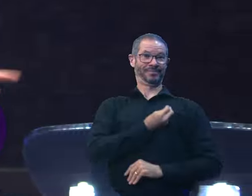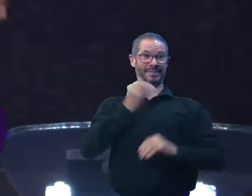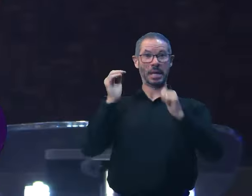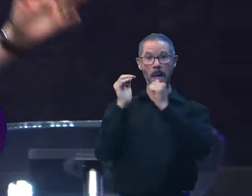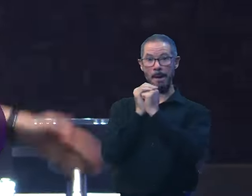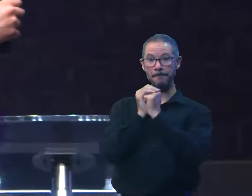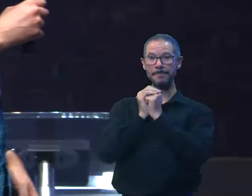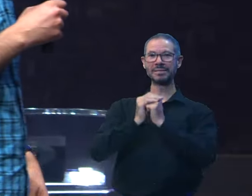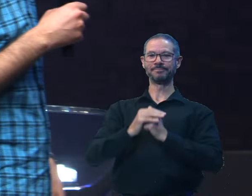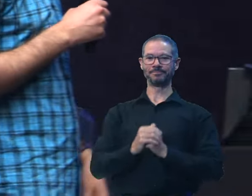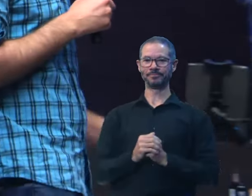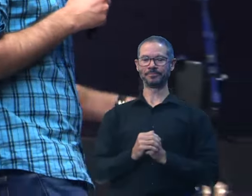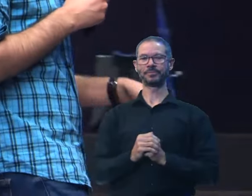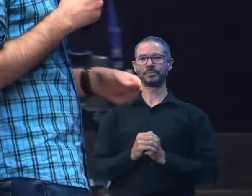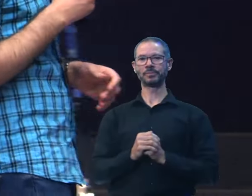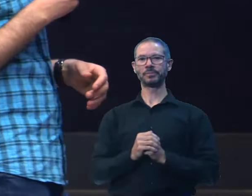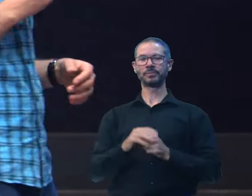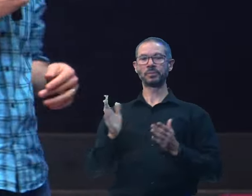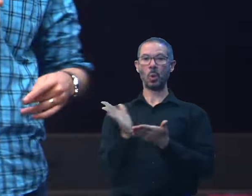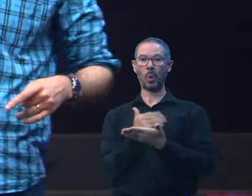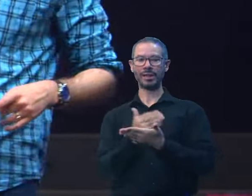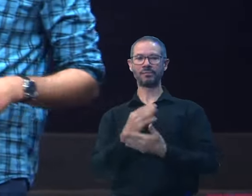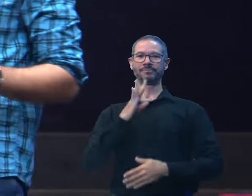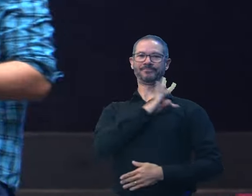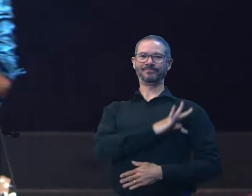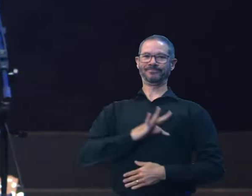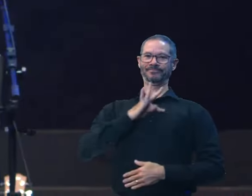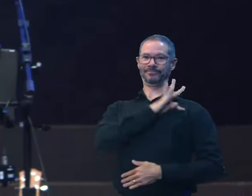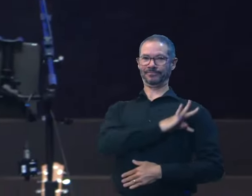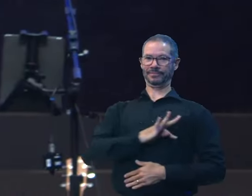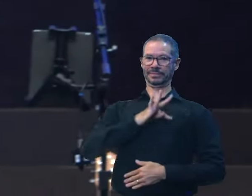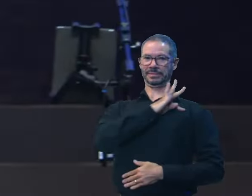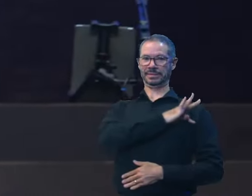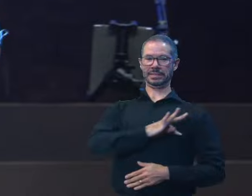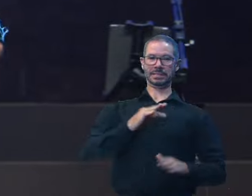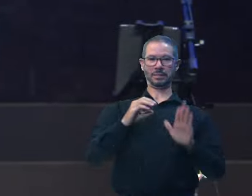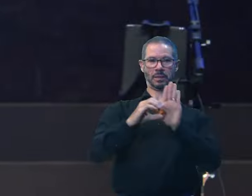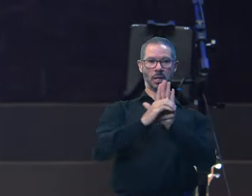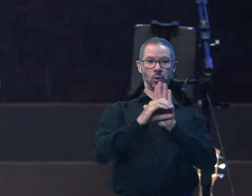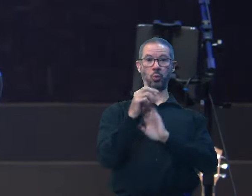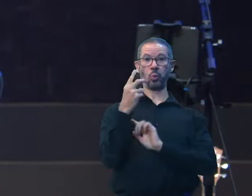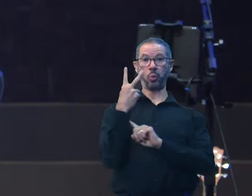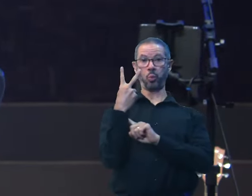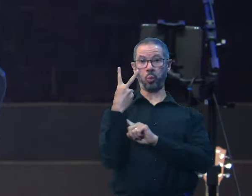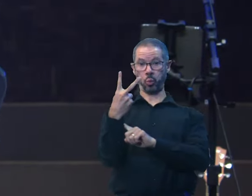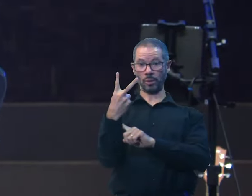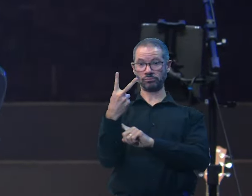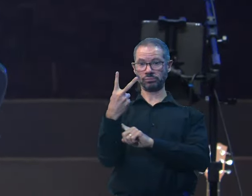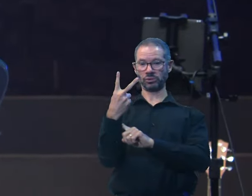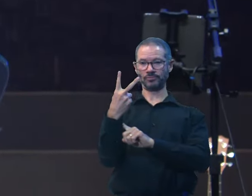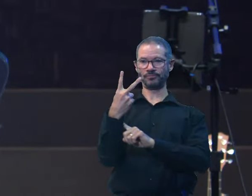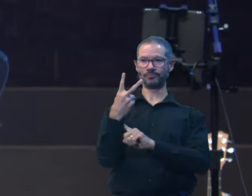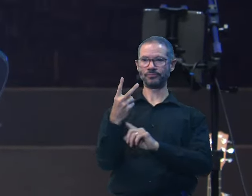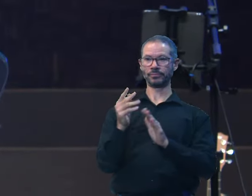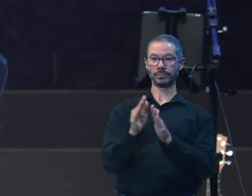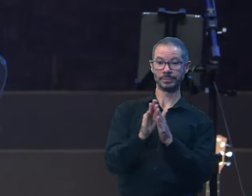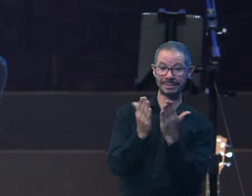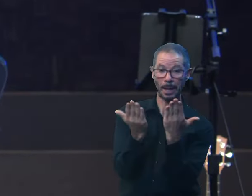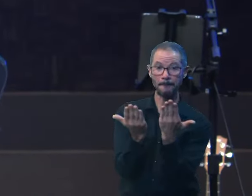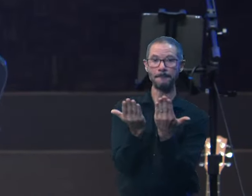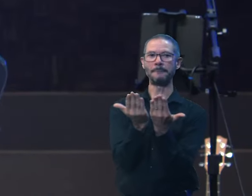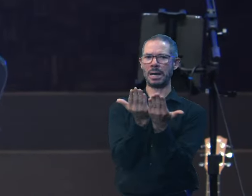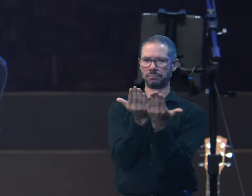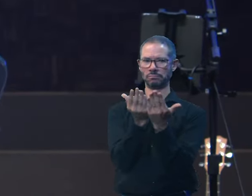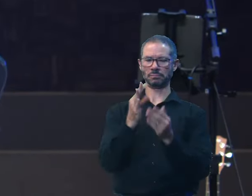Amém. Vamos lá, vou pedir para você abrir sua Bíblia no livro de Filipenses, Filipenses 2, e deixe aberto aí no seu